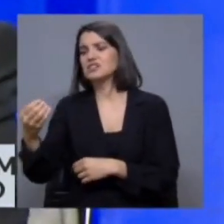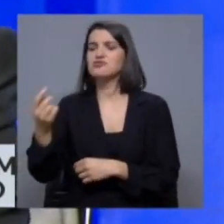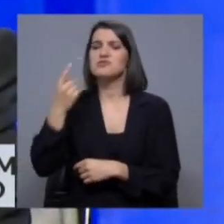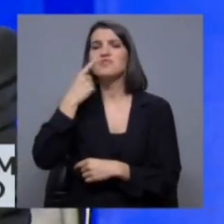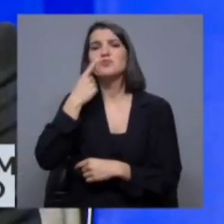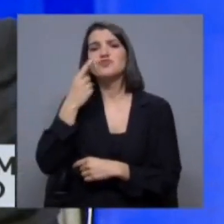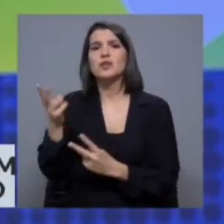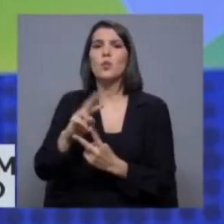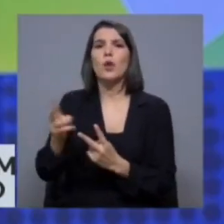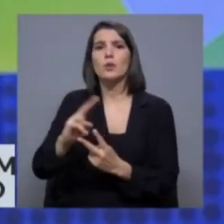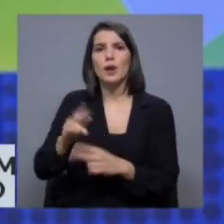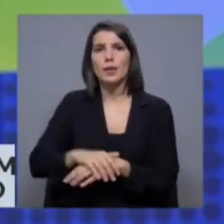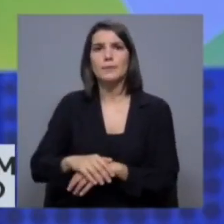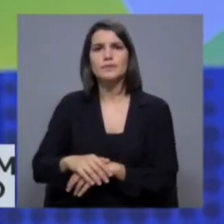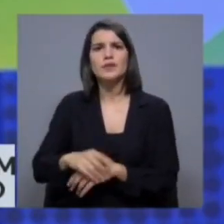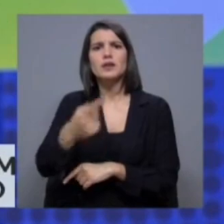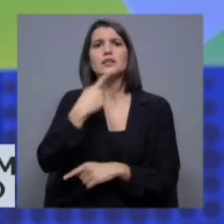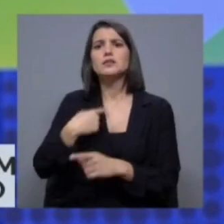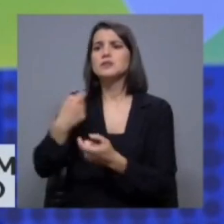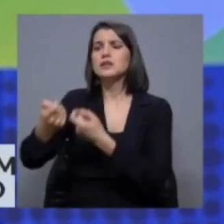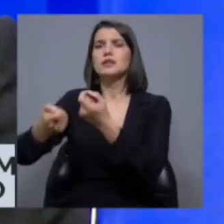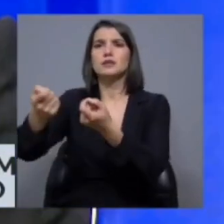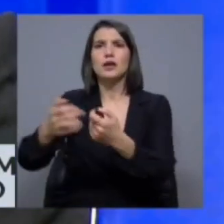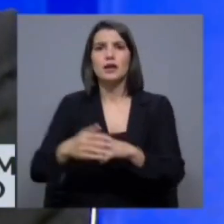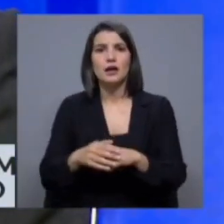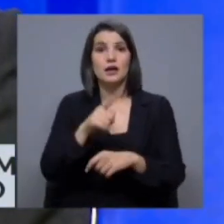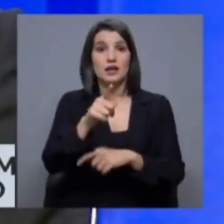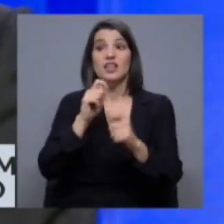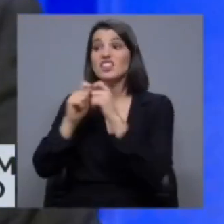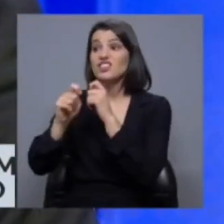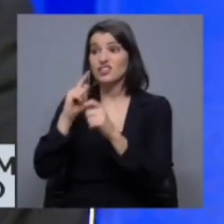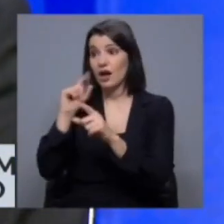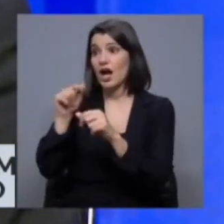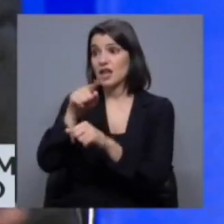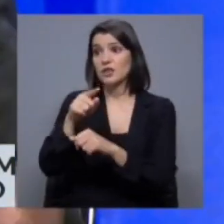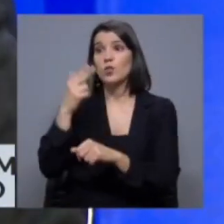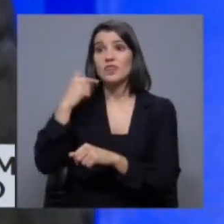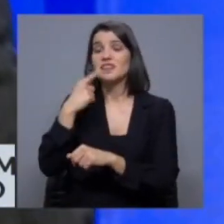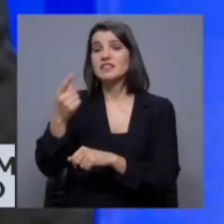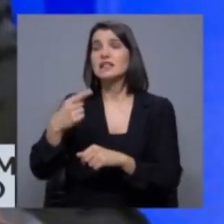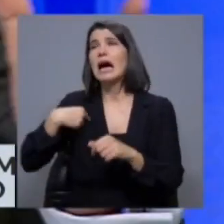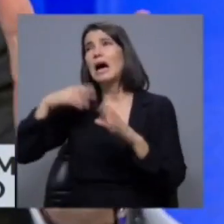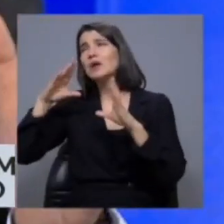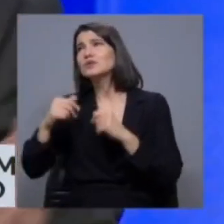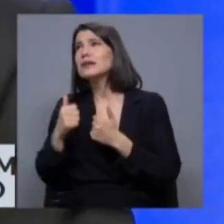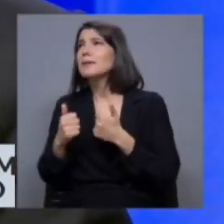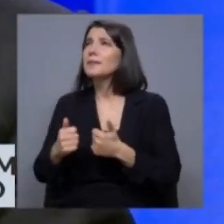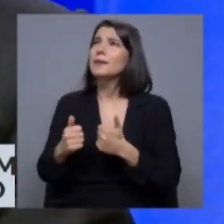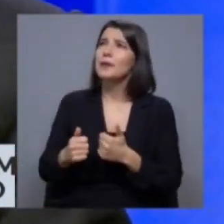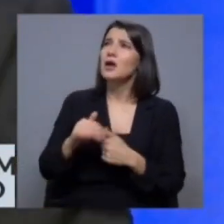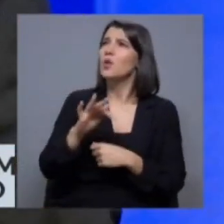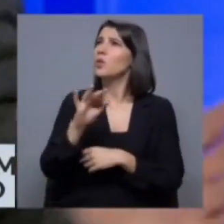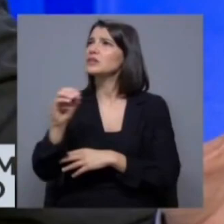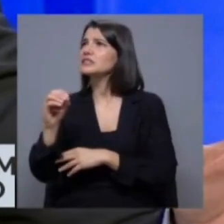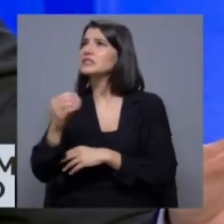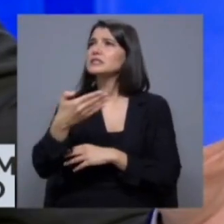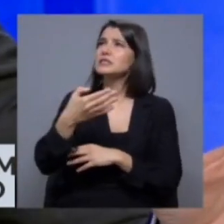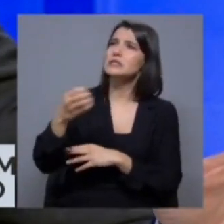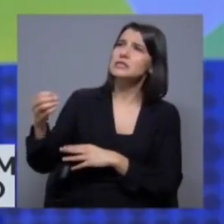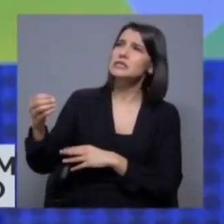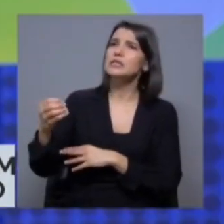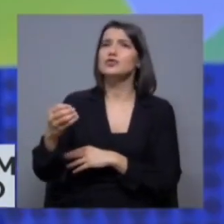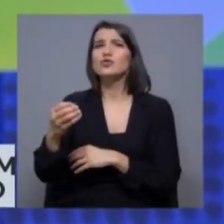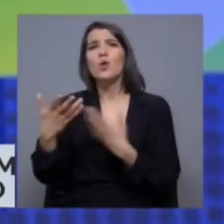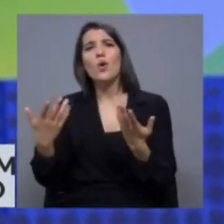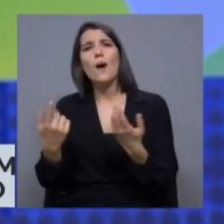ouve ouve uma grande entrevista Daniel Ventura uma rádio em que é exigida eu não sei exatamente você pode 407 não